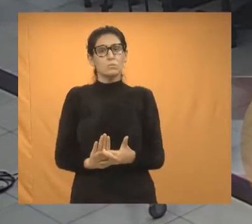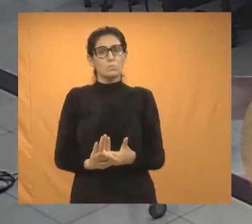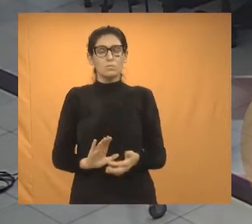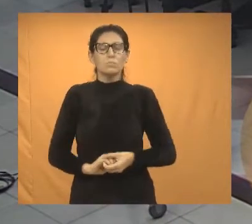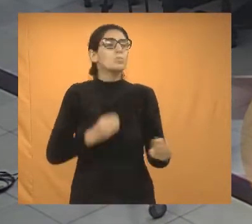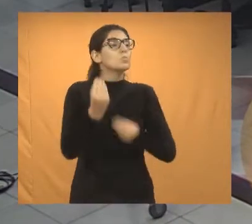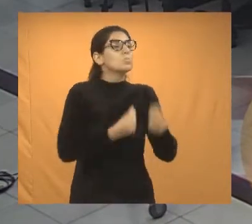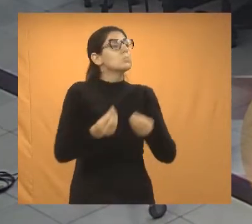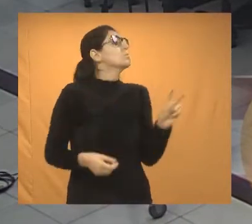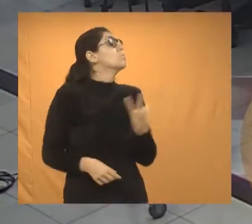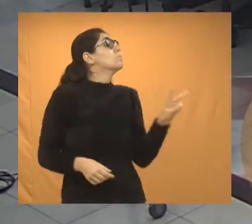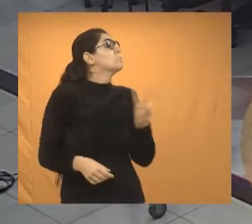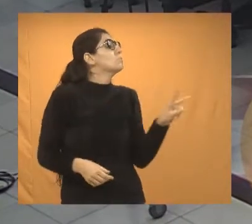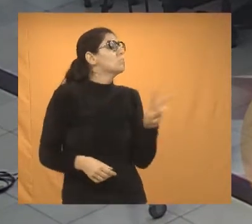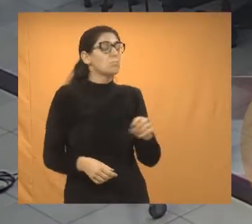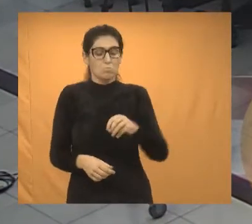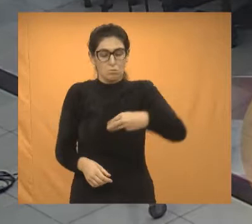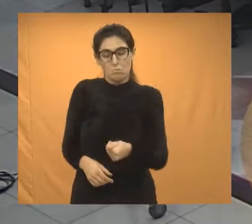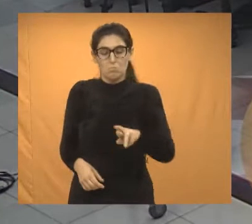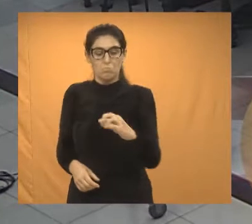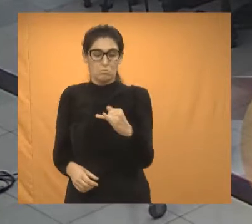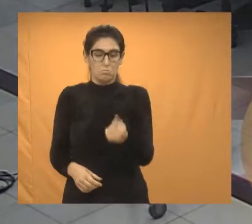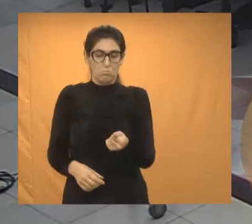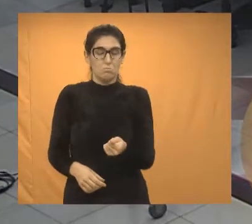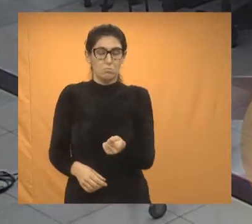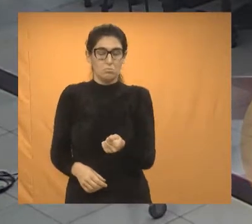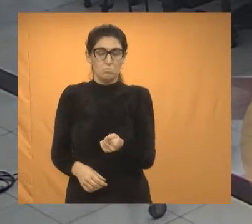Como vota a vereadora Márcia Santos?